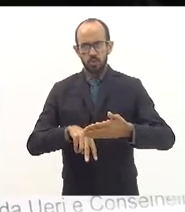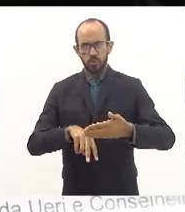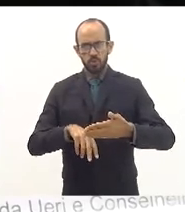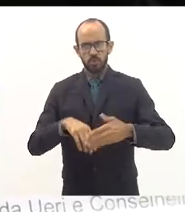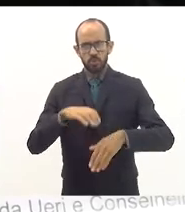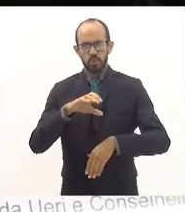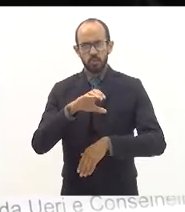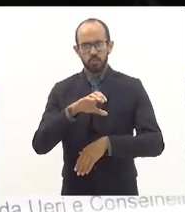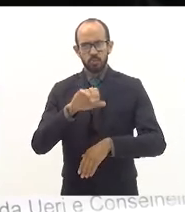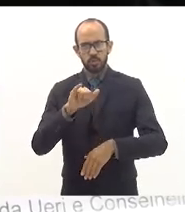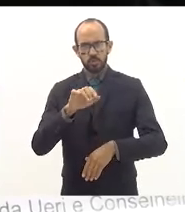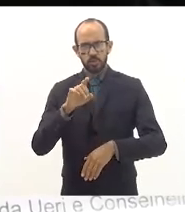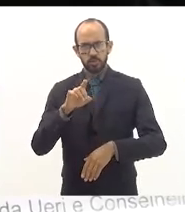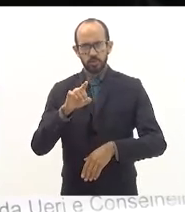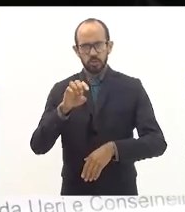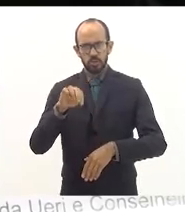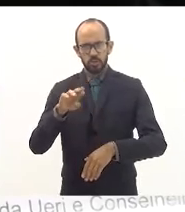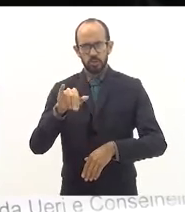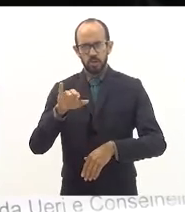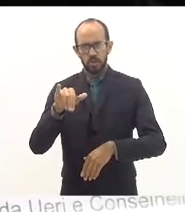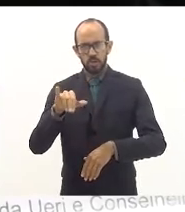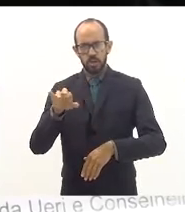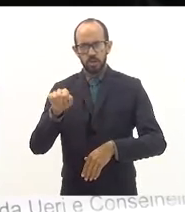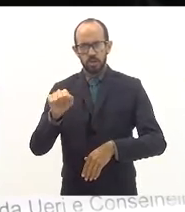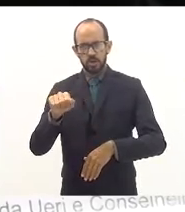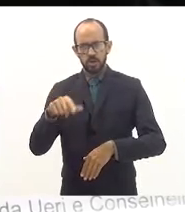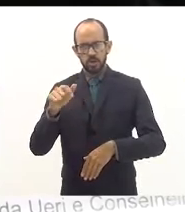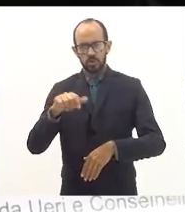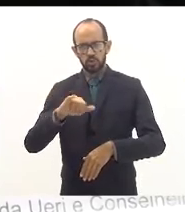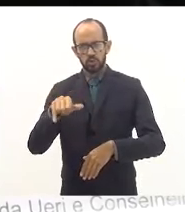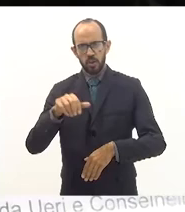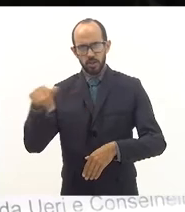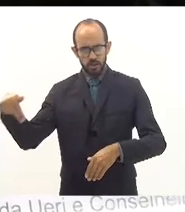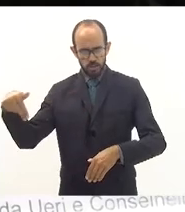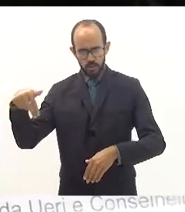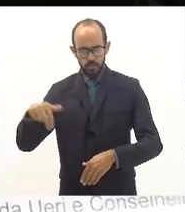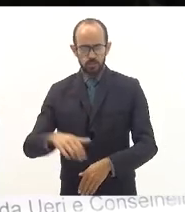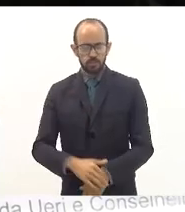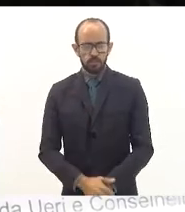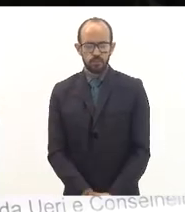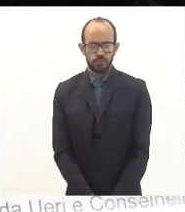Cid Moreira no Jornal Nacional.